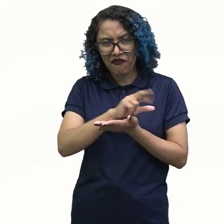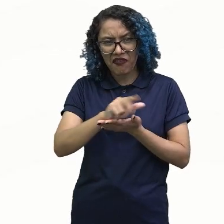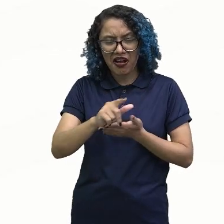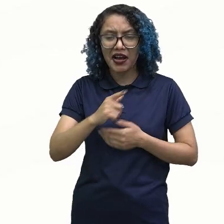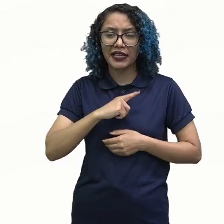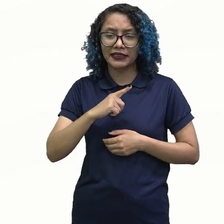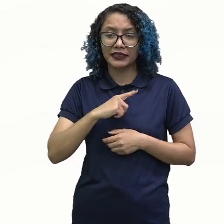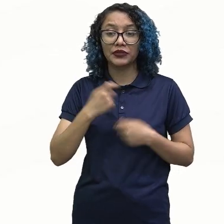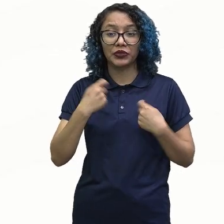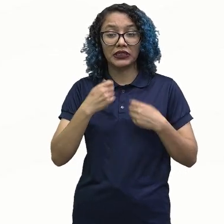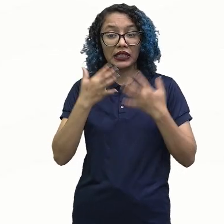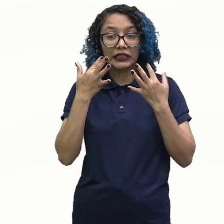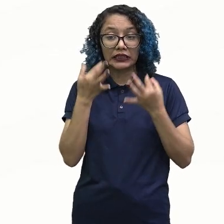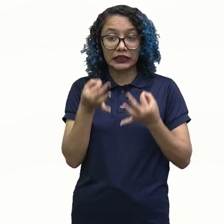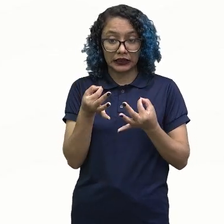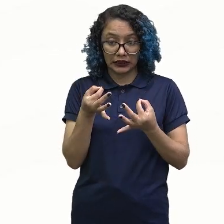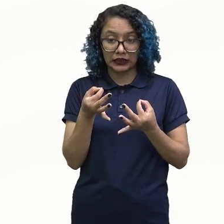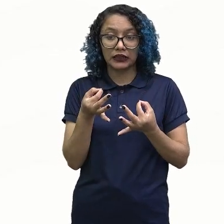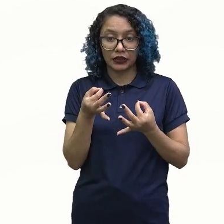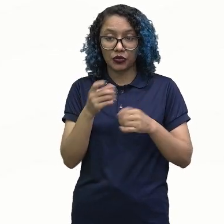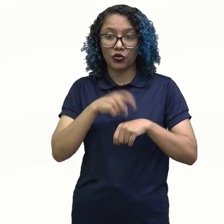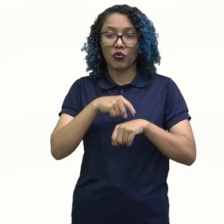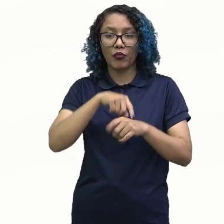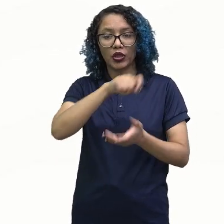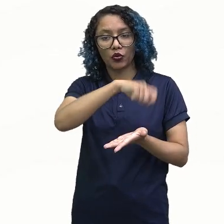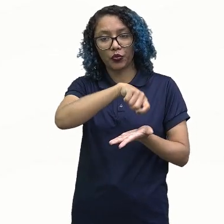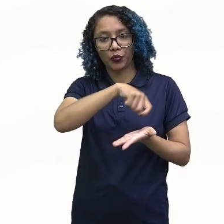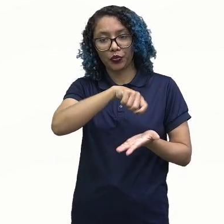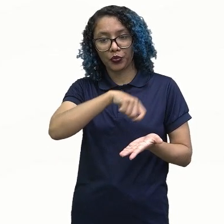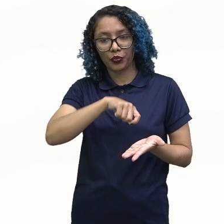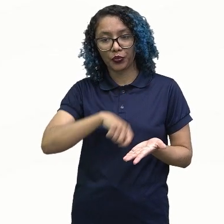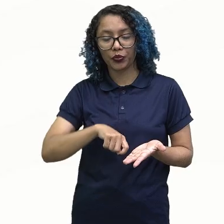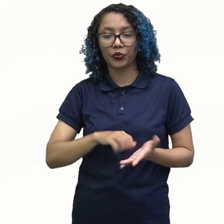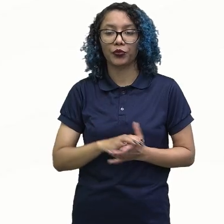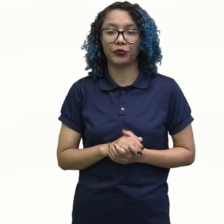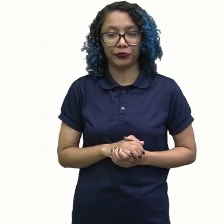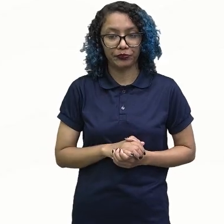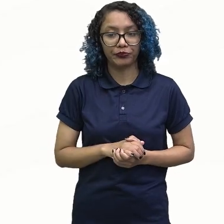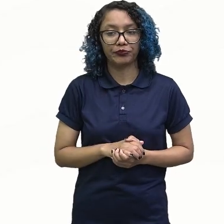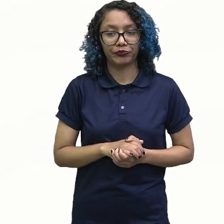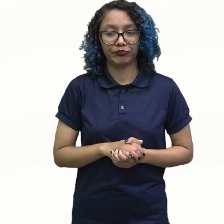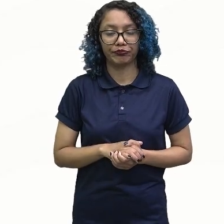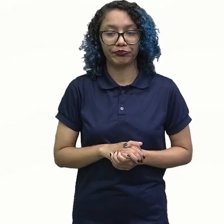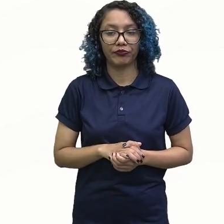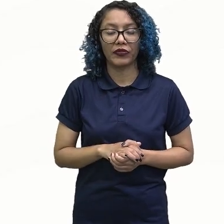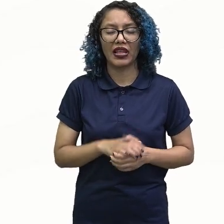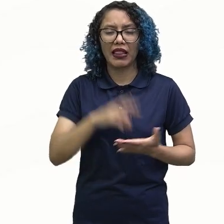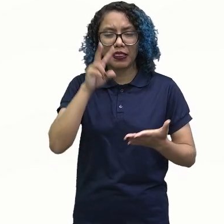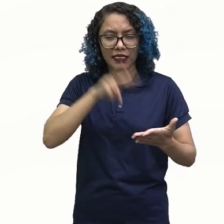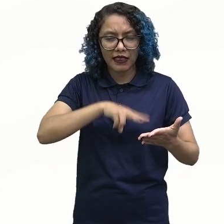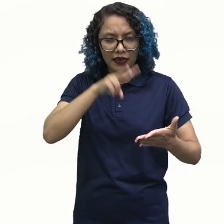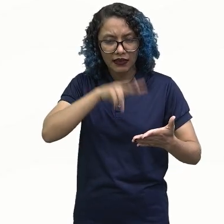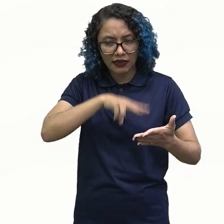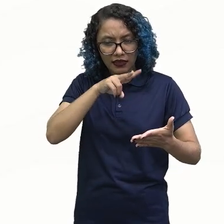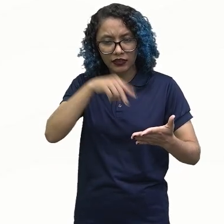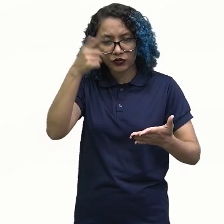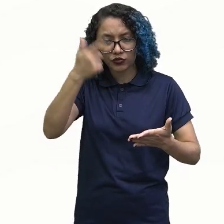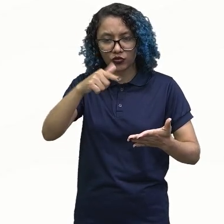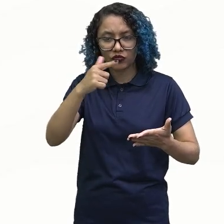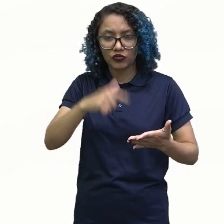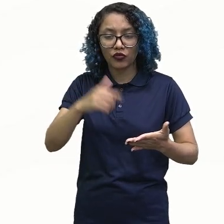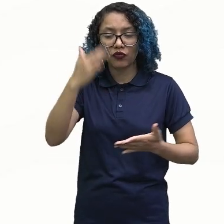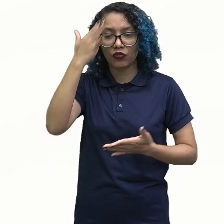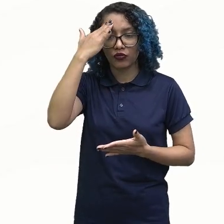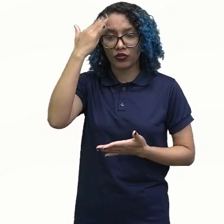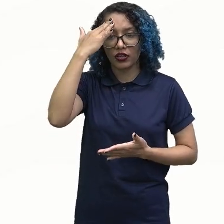Nós precisamos ter muita atenção na hora da escrita, ler, reler, para a gente poder entender